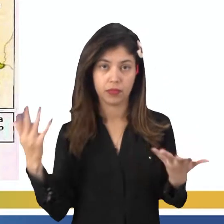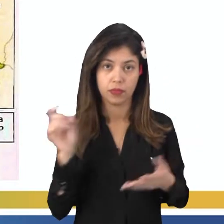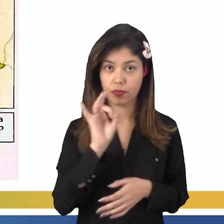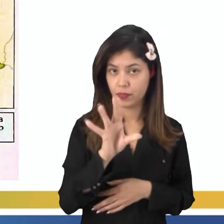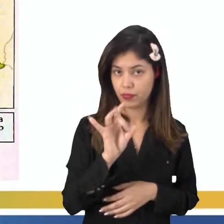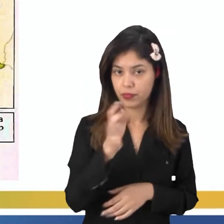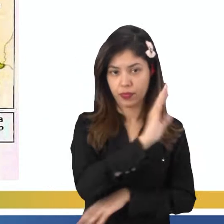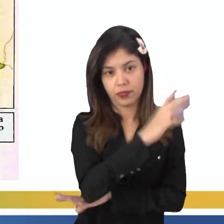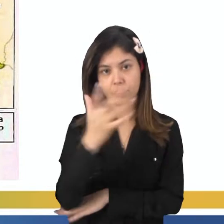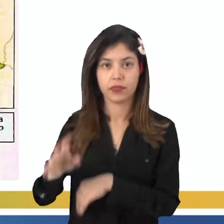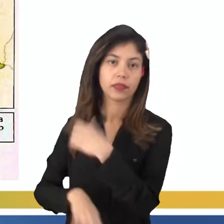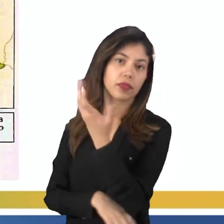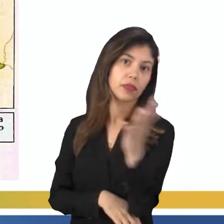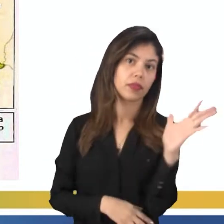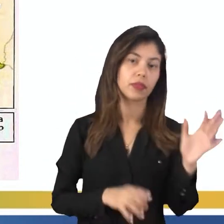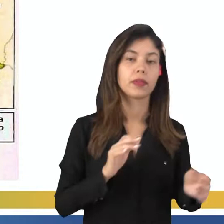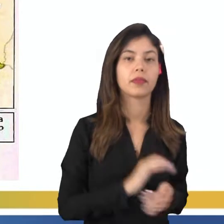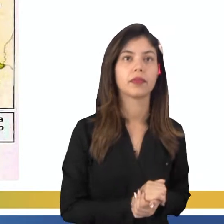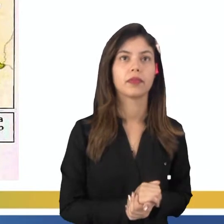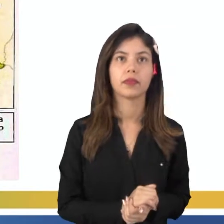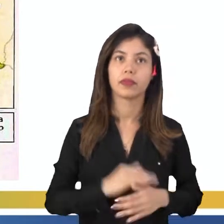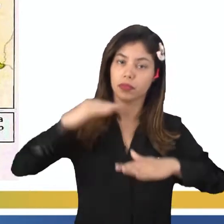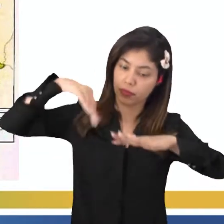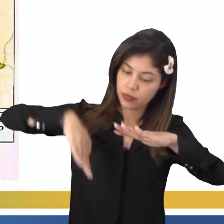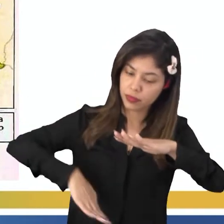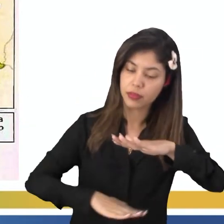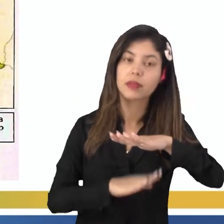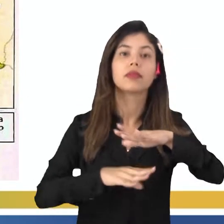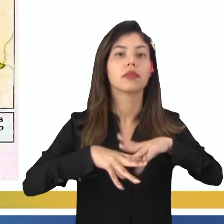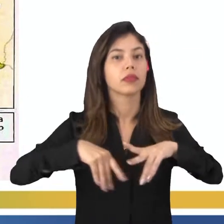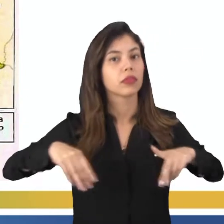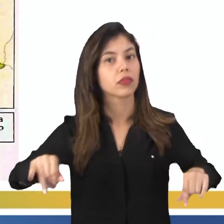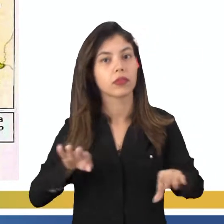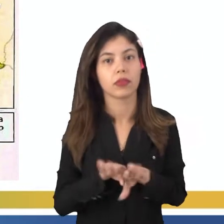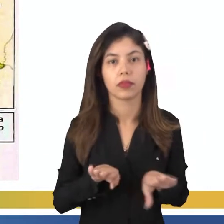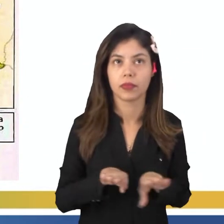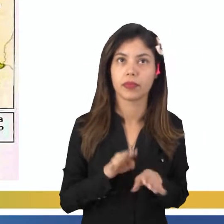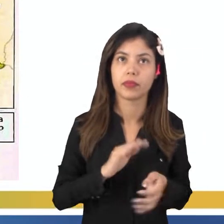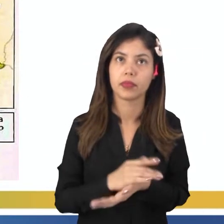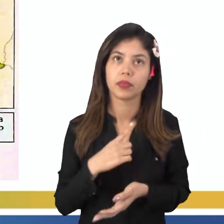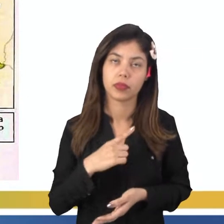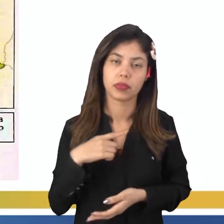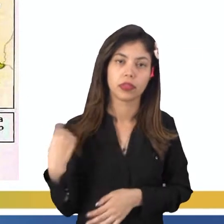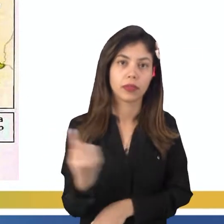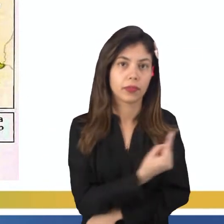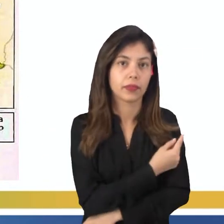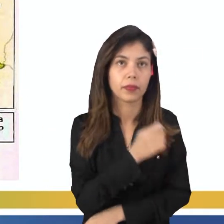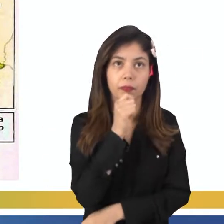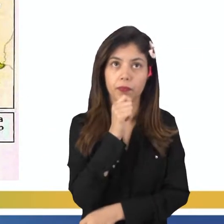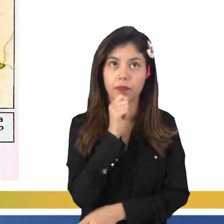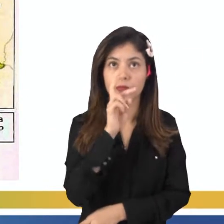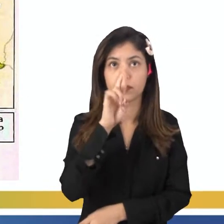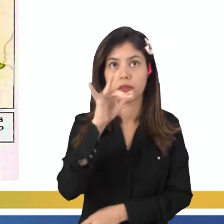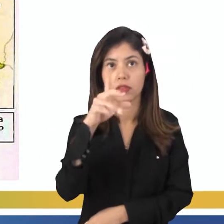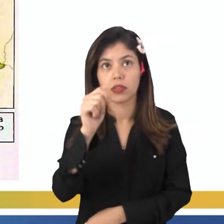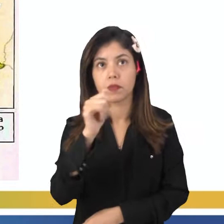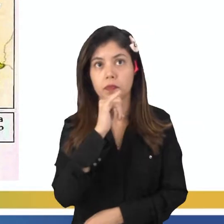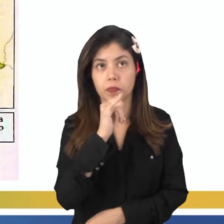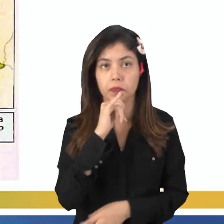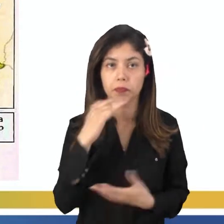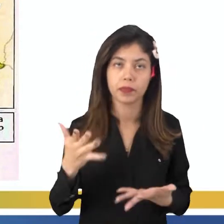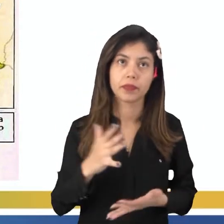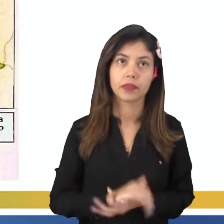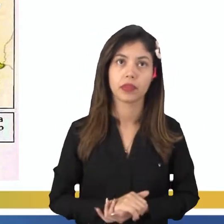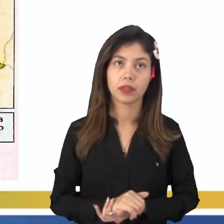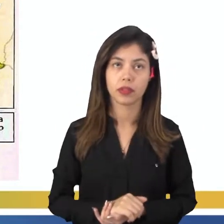não é só floresta, é exatamente que está debaixo do subsolo. Então nós temos aí, no caso de Roraima, por exemplo, só